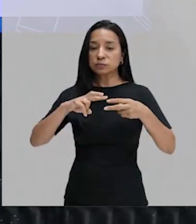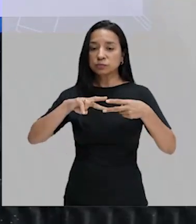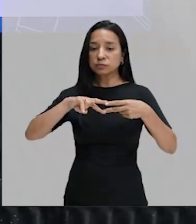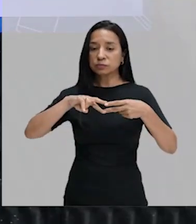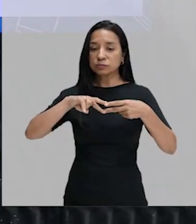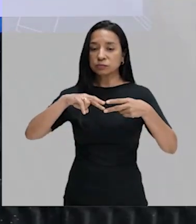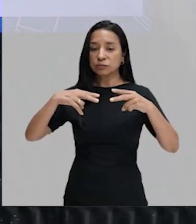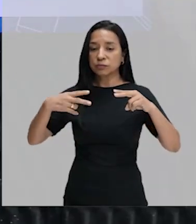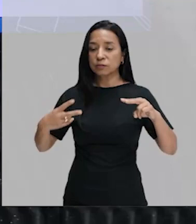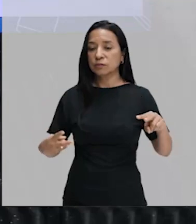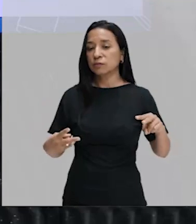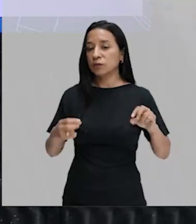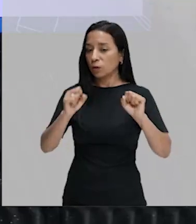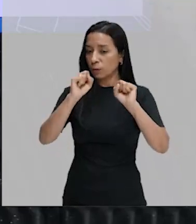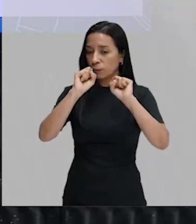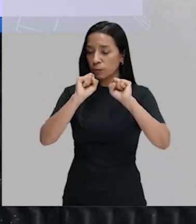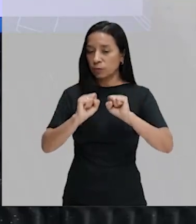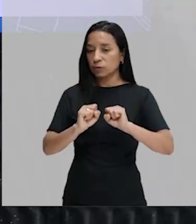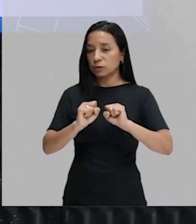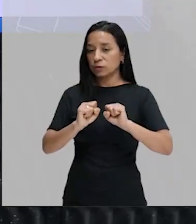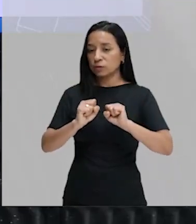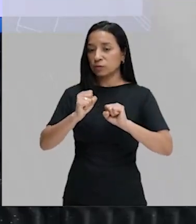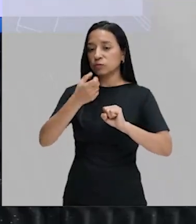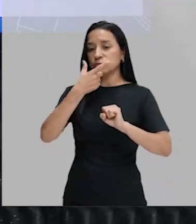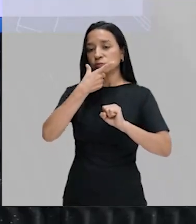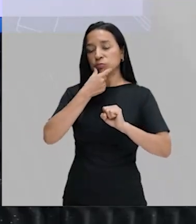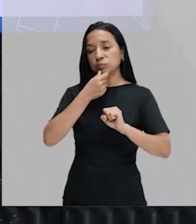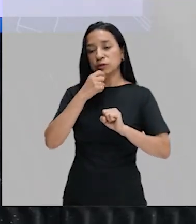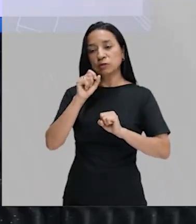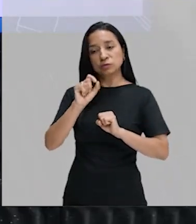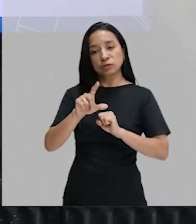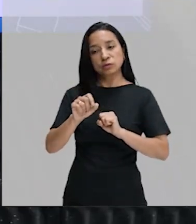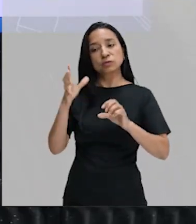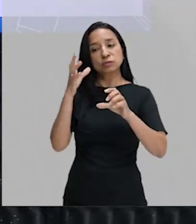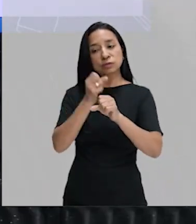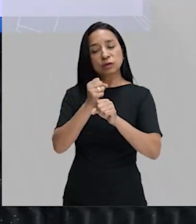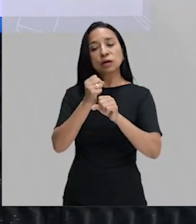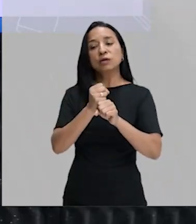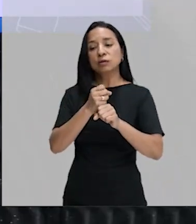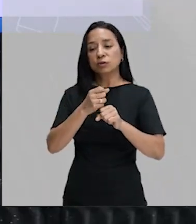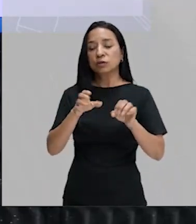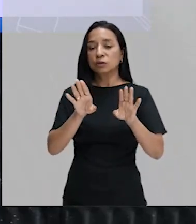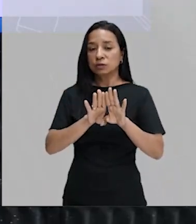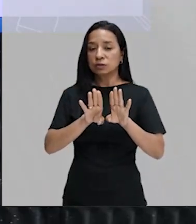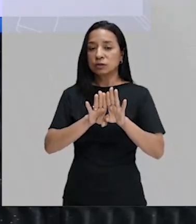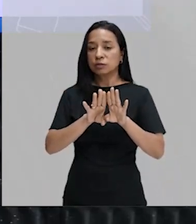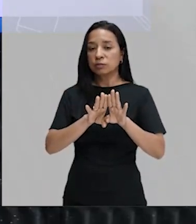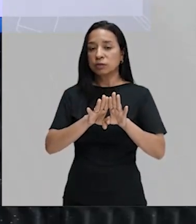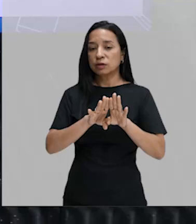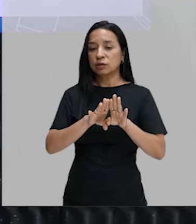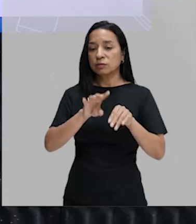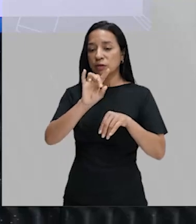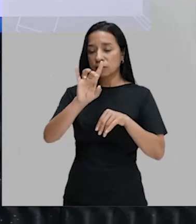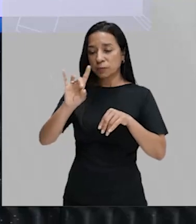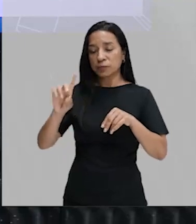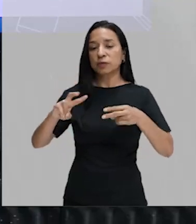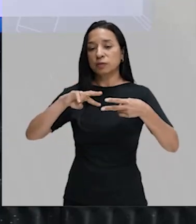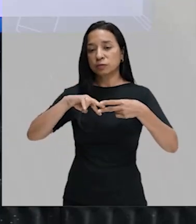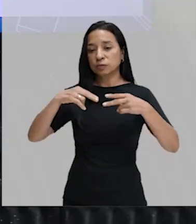possíveis desses machos azuis. Calcule ainda para cada um desses genótipos